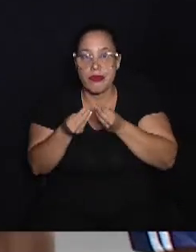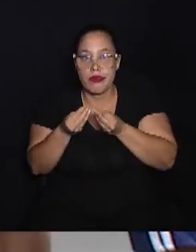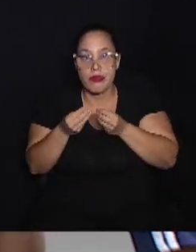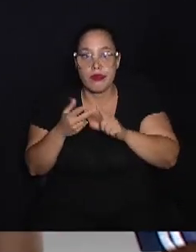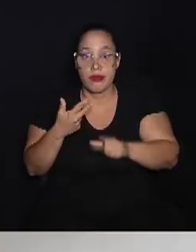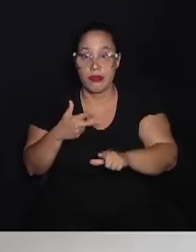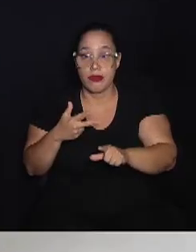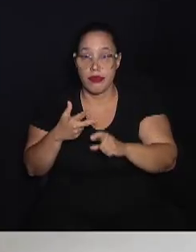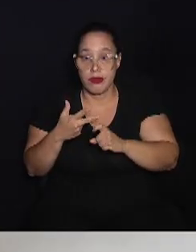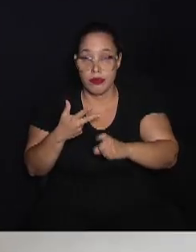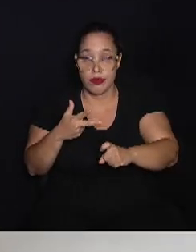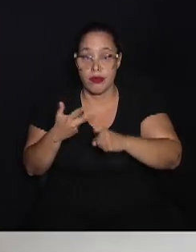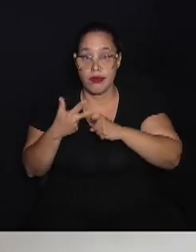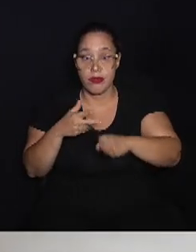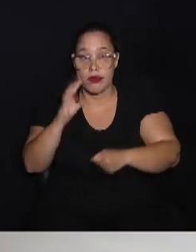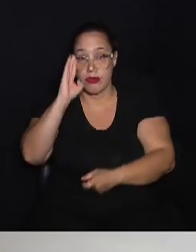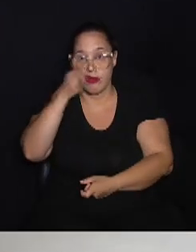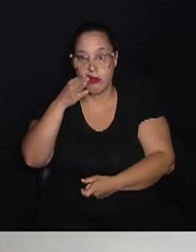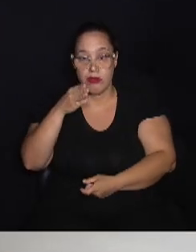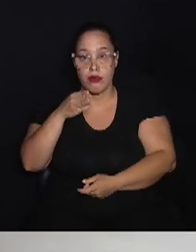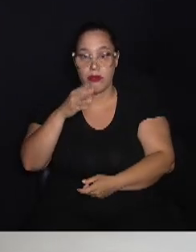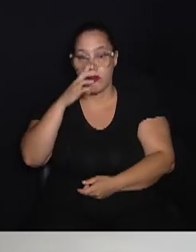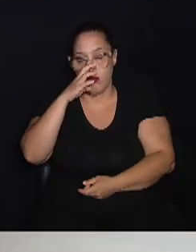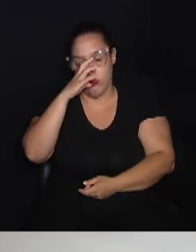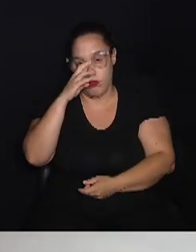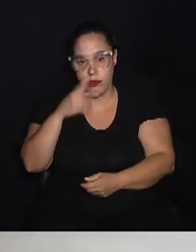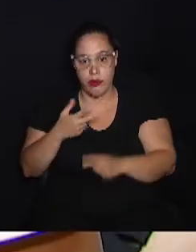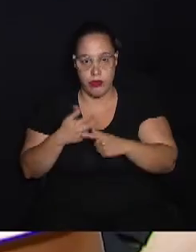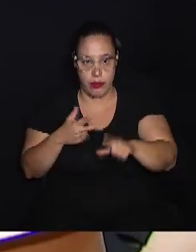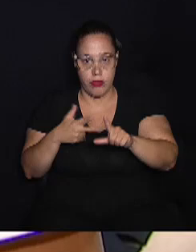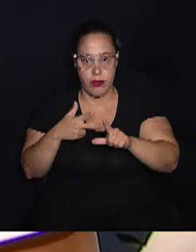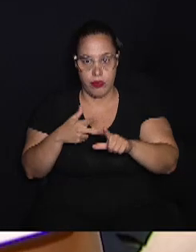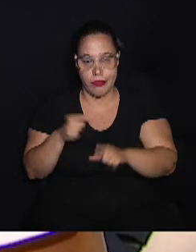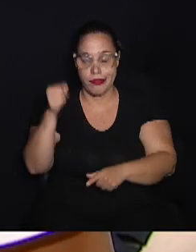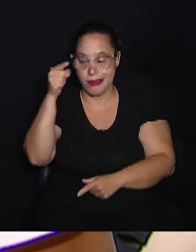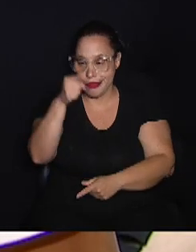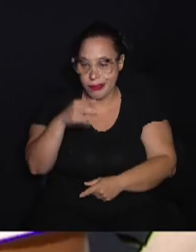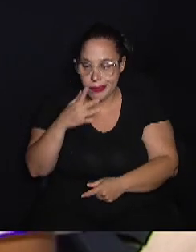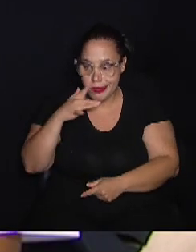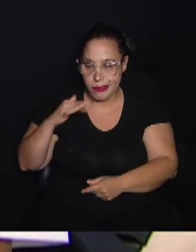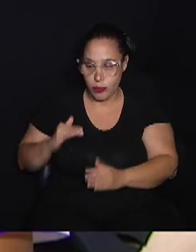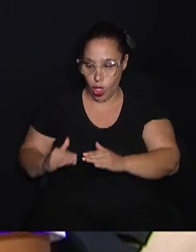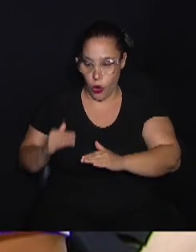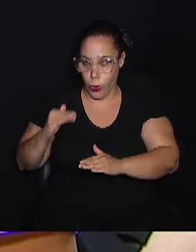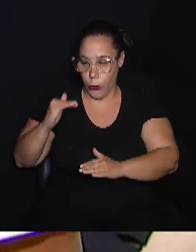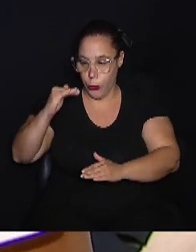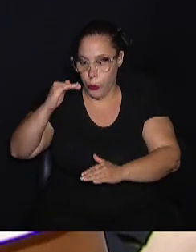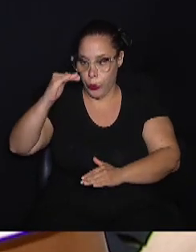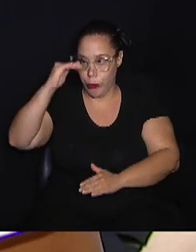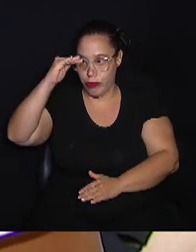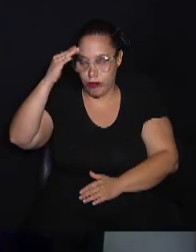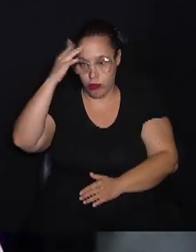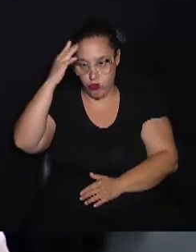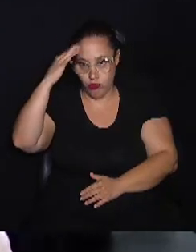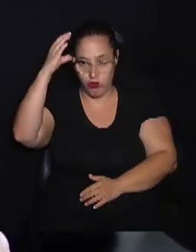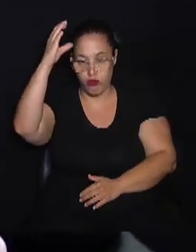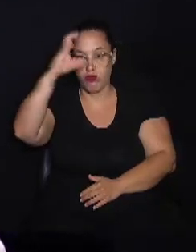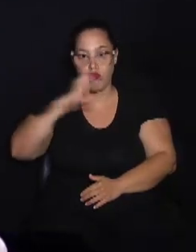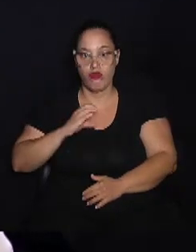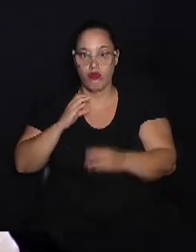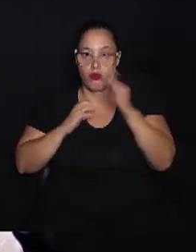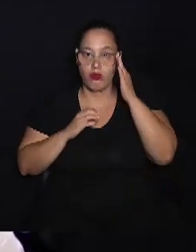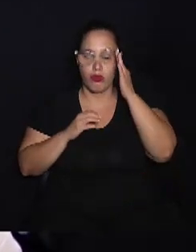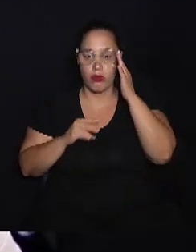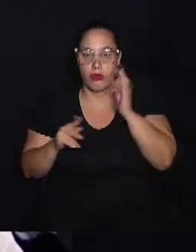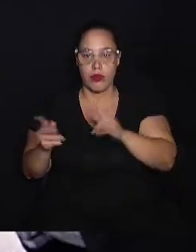Executivo principalmente o legislativo é muito importante para que essas crianças já cresçam desde pequeno com a noção de cidadania o programa